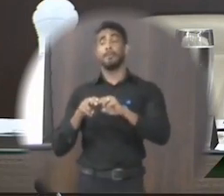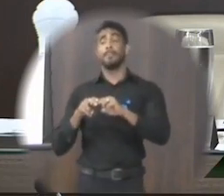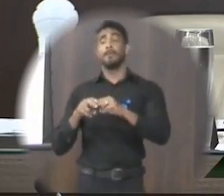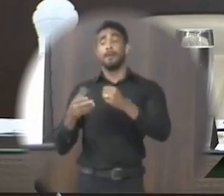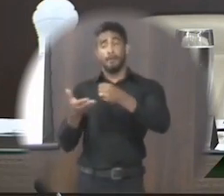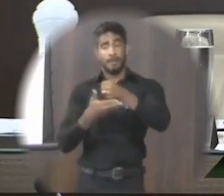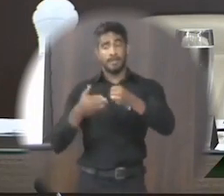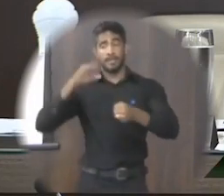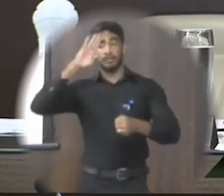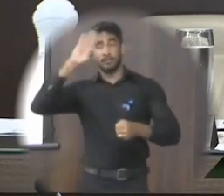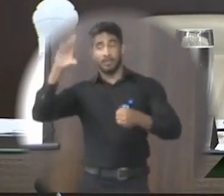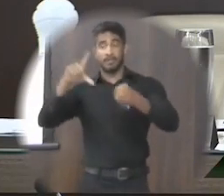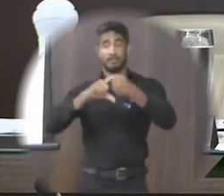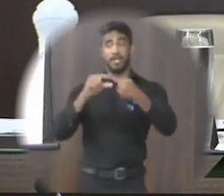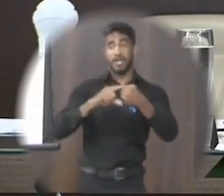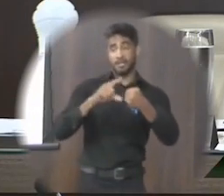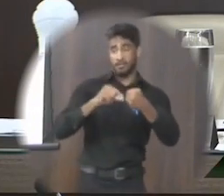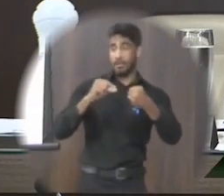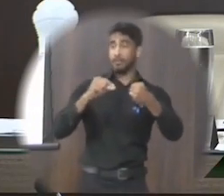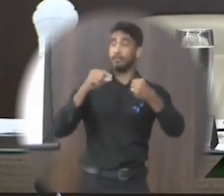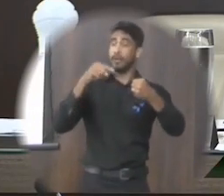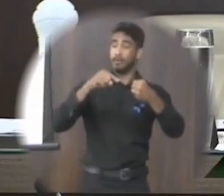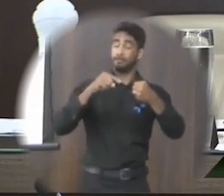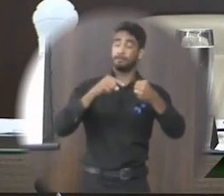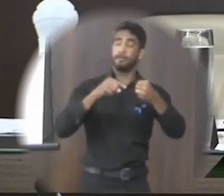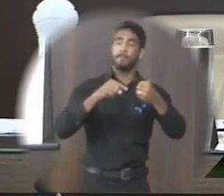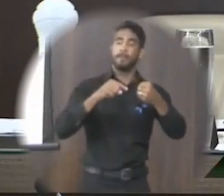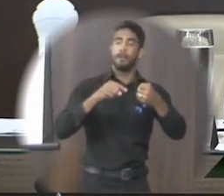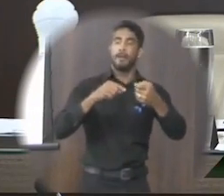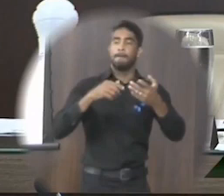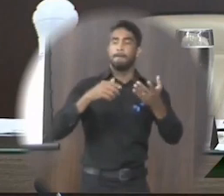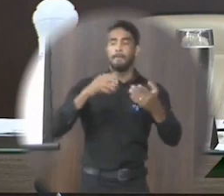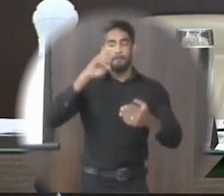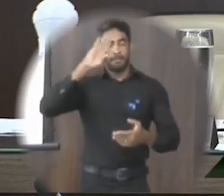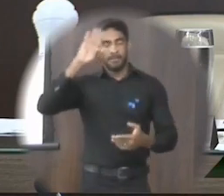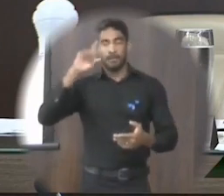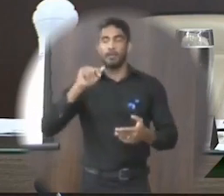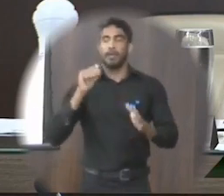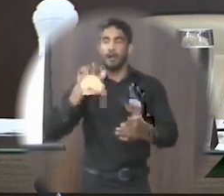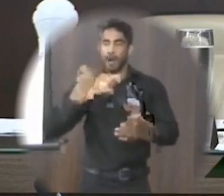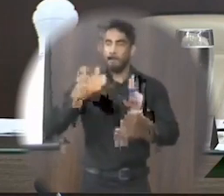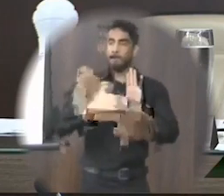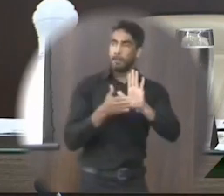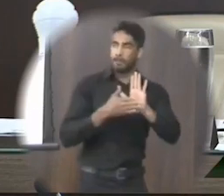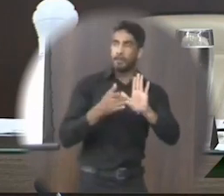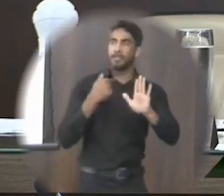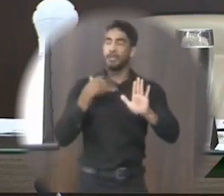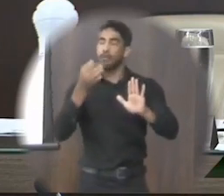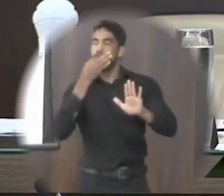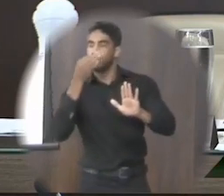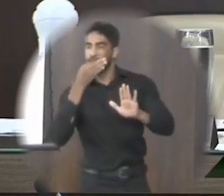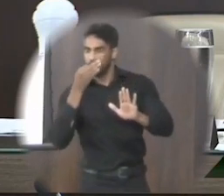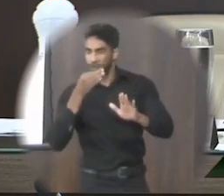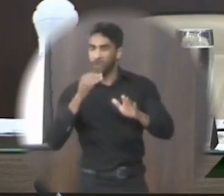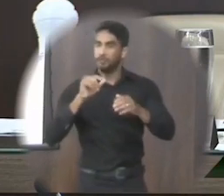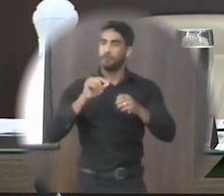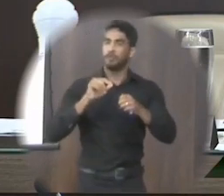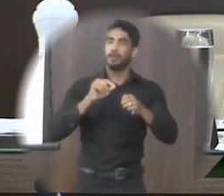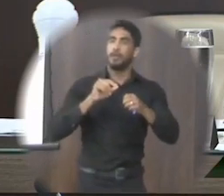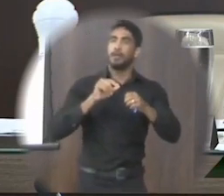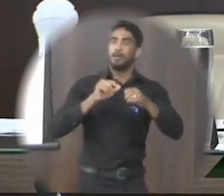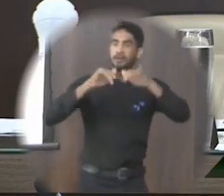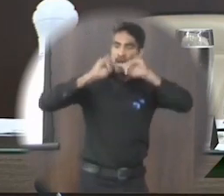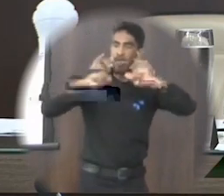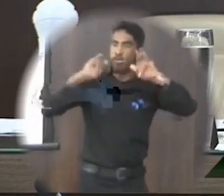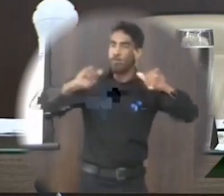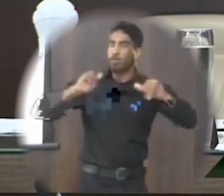baseando-se nos princípios do regimento interno desta casa. Fundamentação: a presente proposição tem como objetivo a instituição da campanha Junho Violeta,